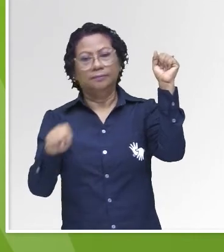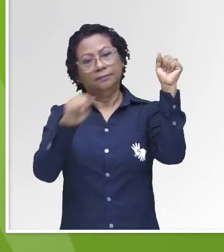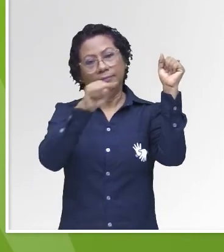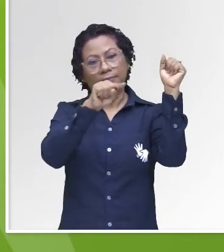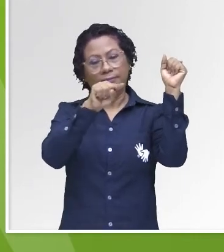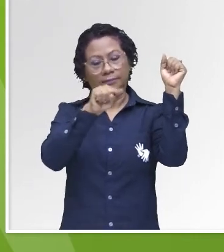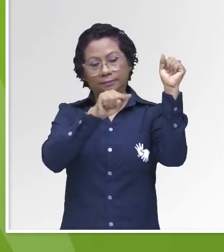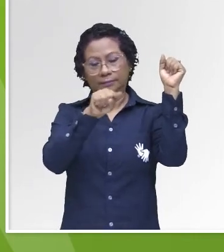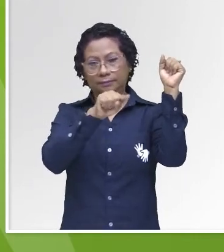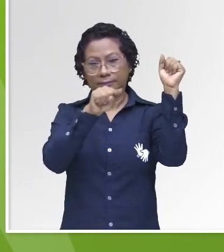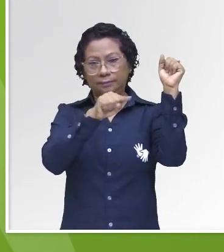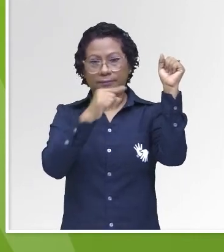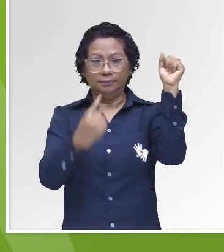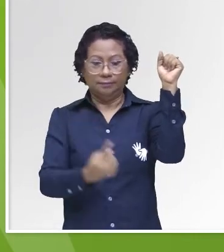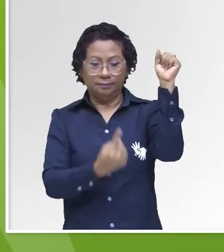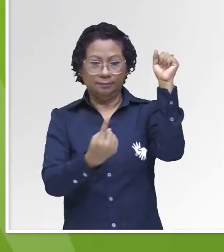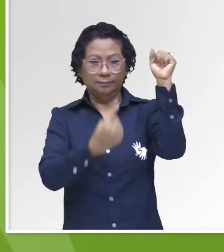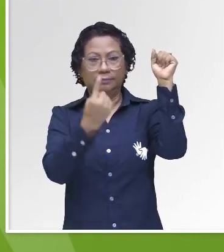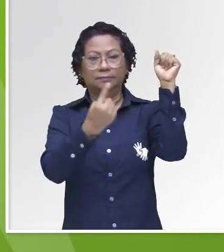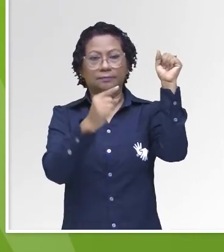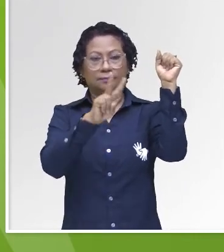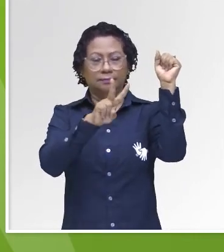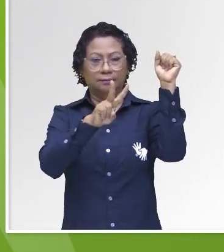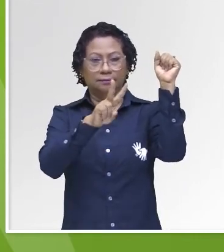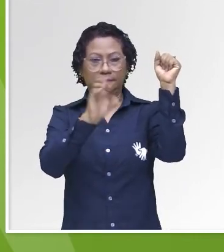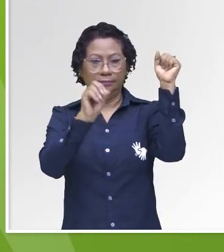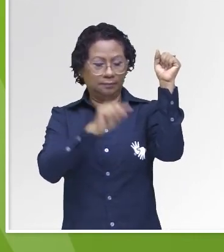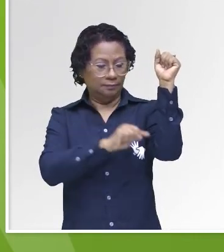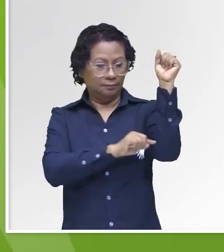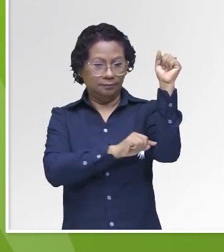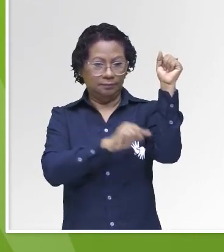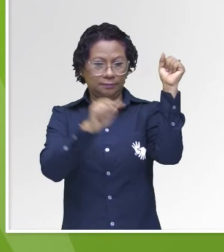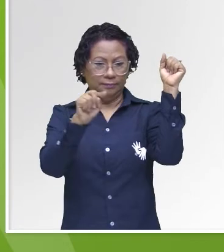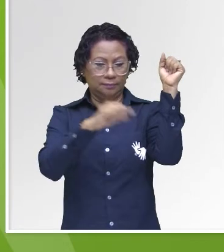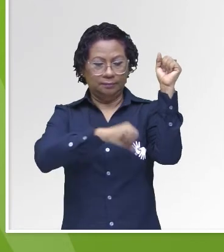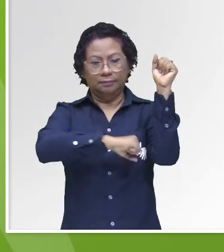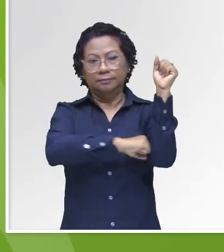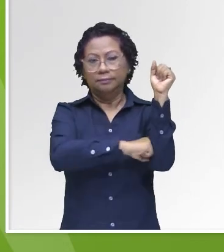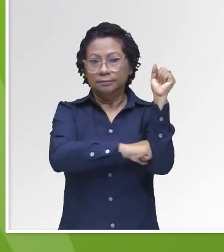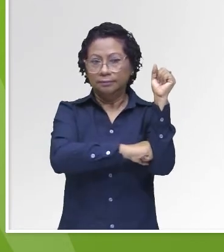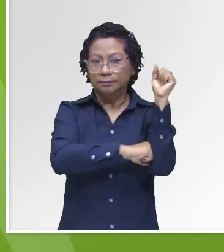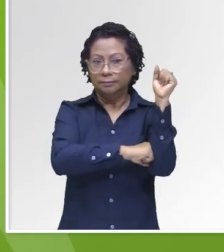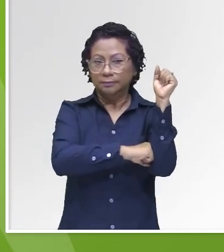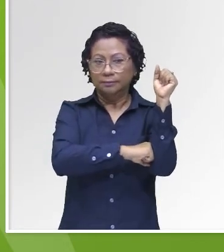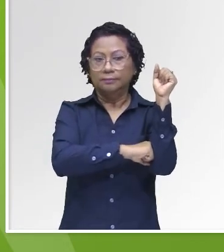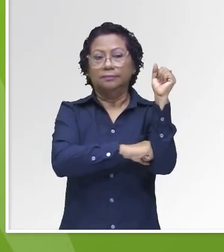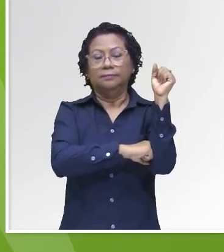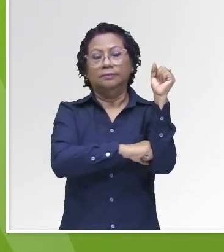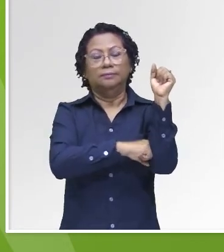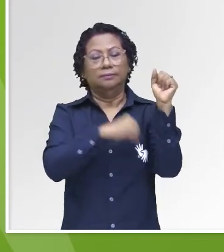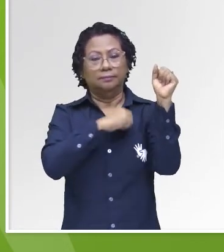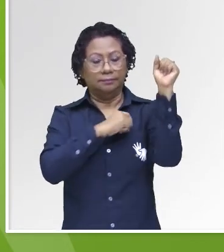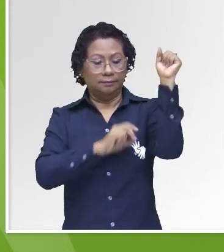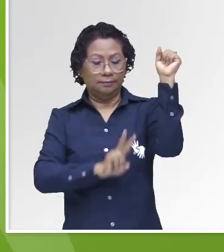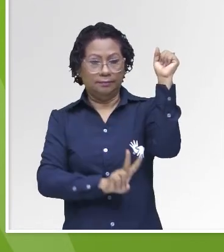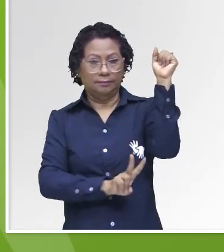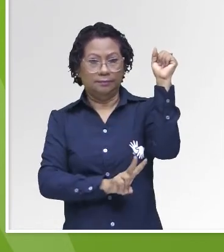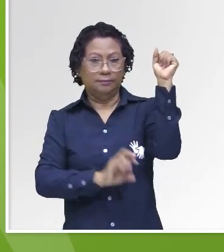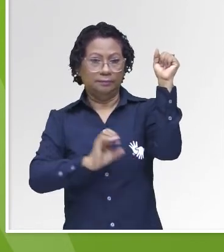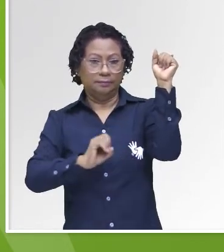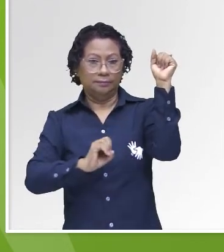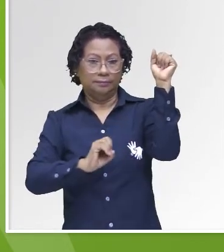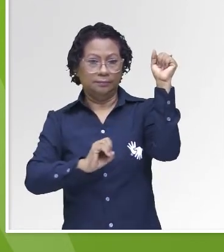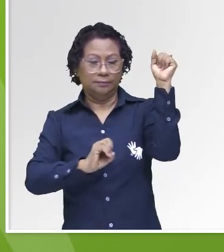chamar de v0y. Eu acho que eu falei errado, não é? Nós temos uma componente no eixo x, que se chama